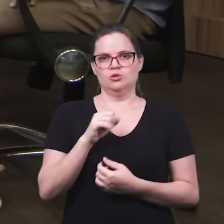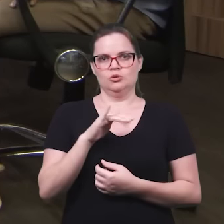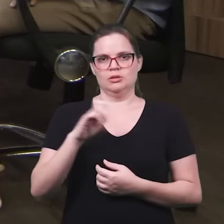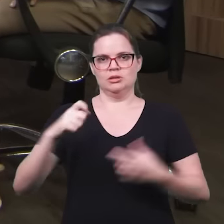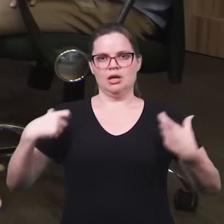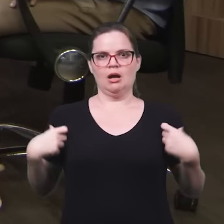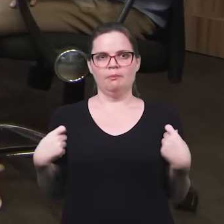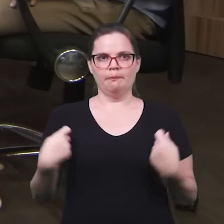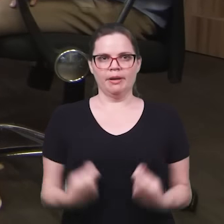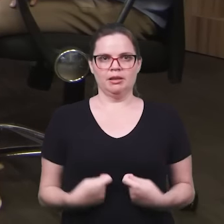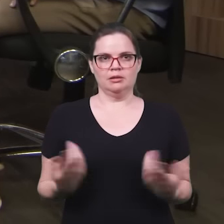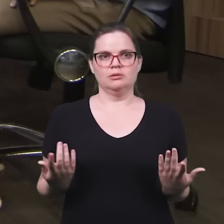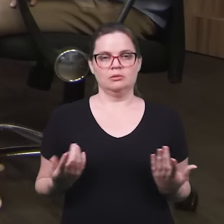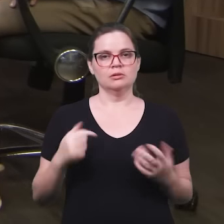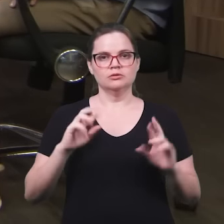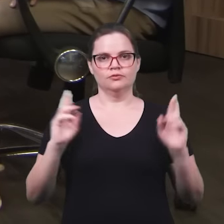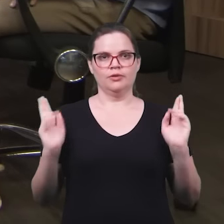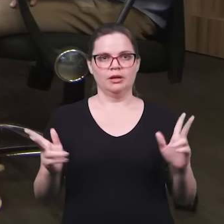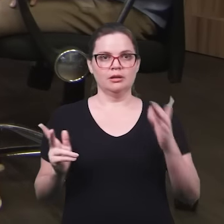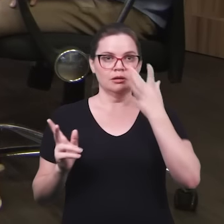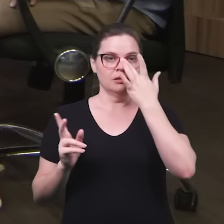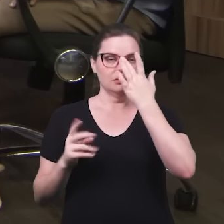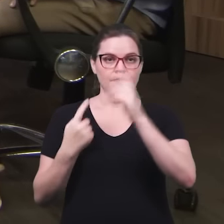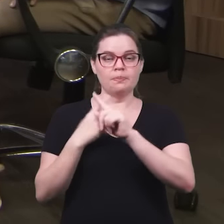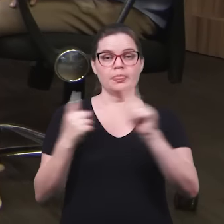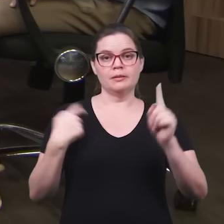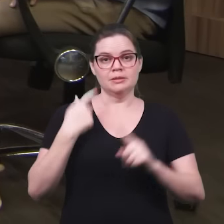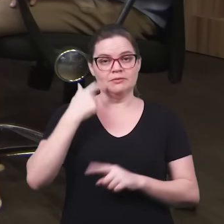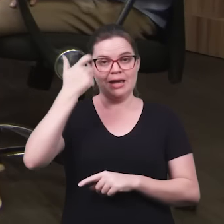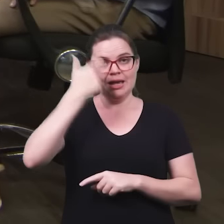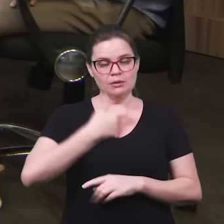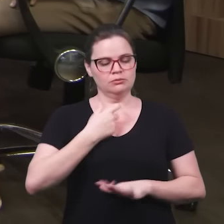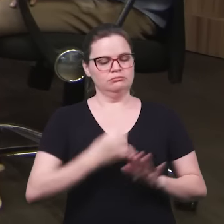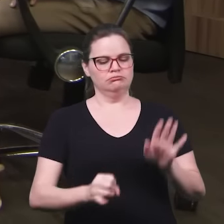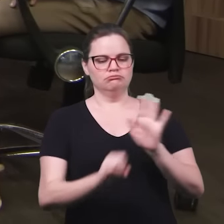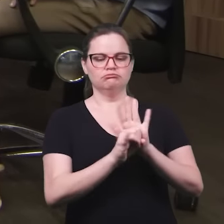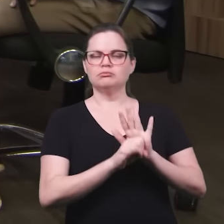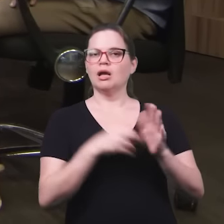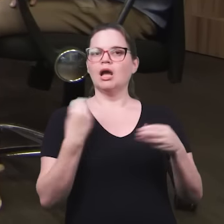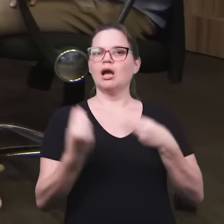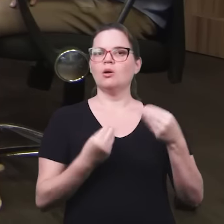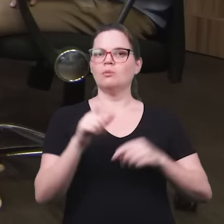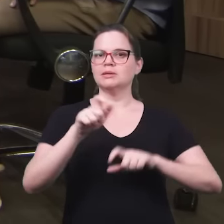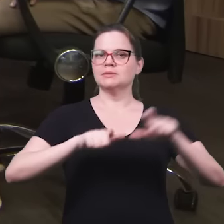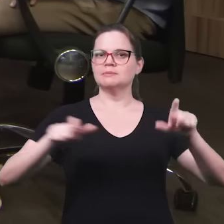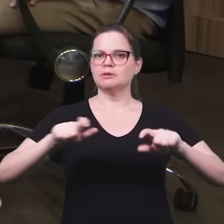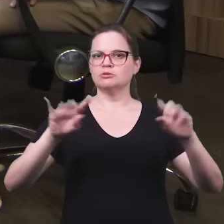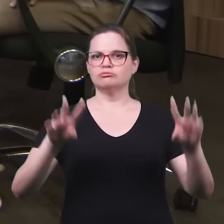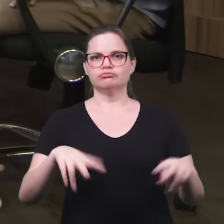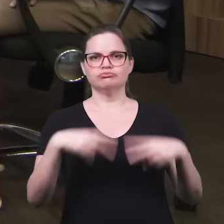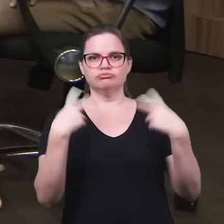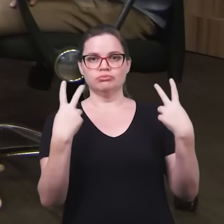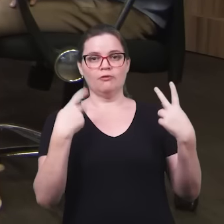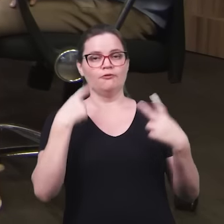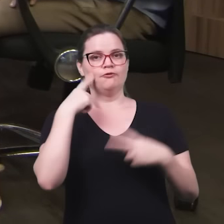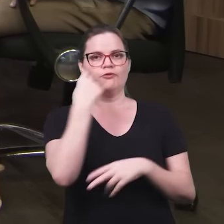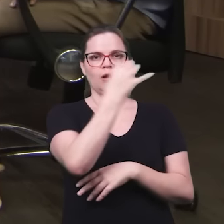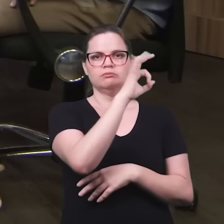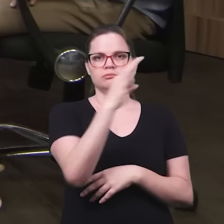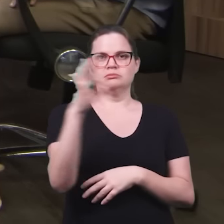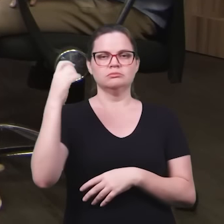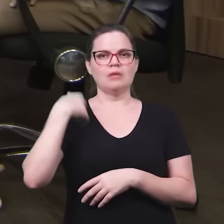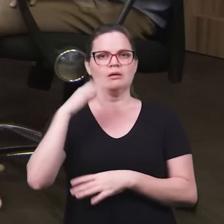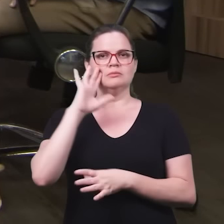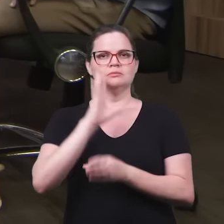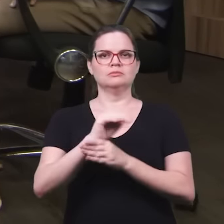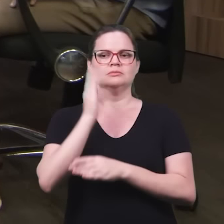paletó. Então, assim, veja, essa questão da identidade é a forma como o seu público, às vezes, vendo o seu story, sem